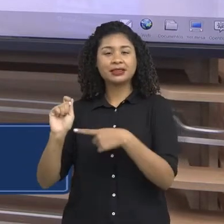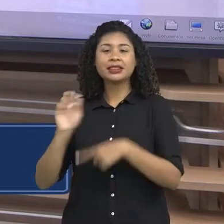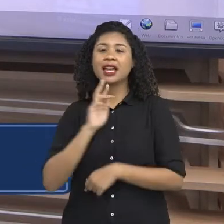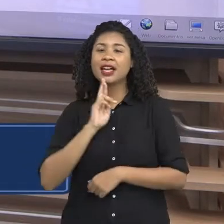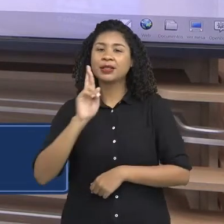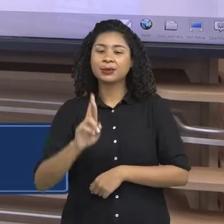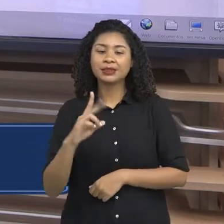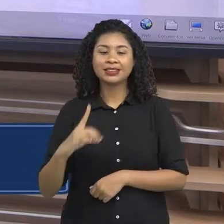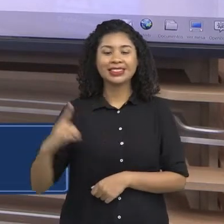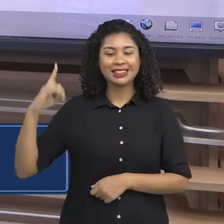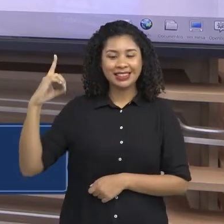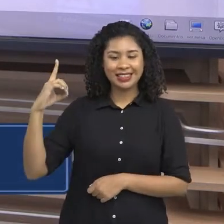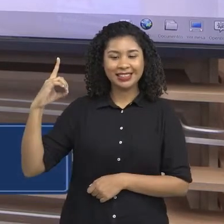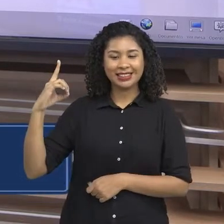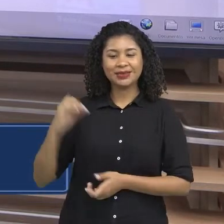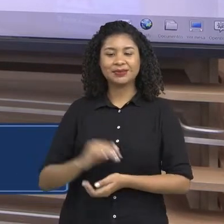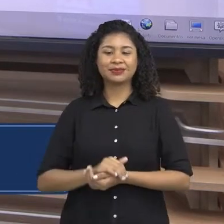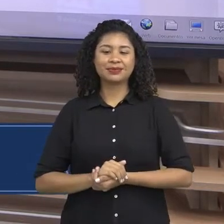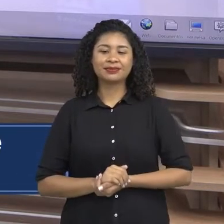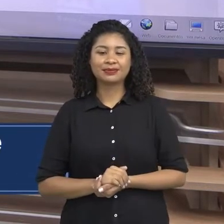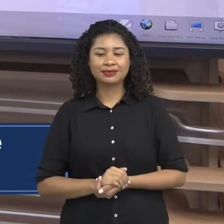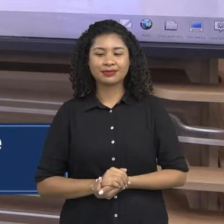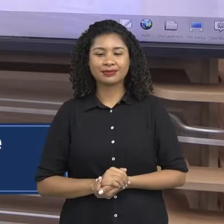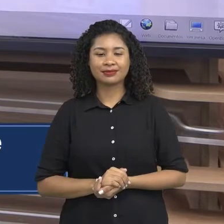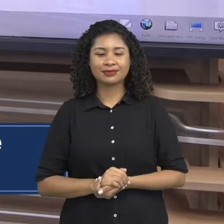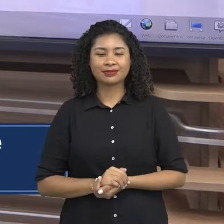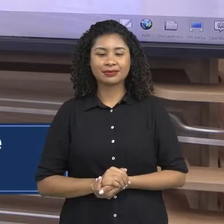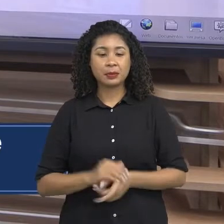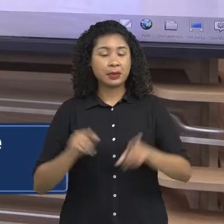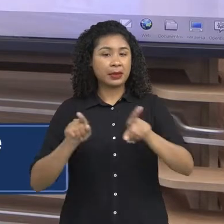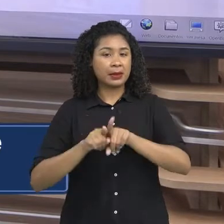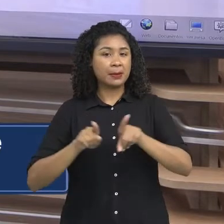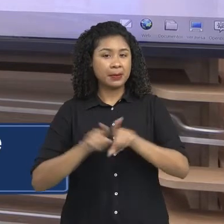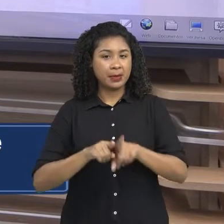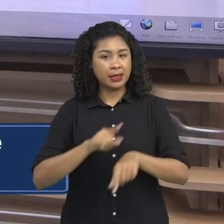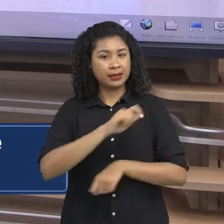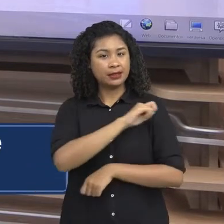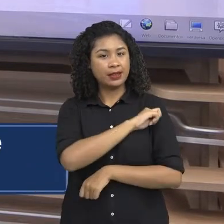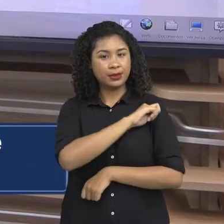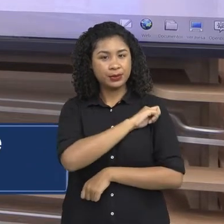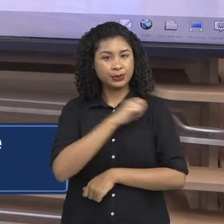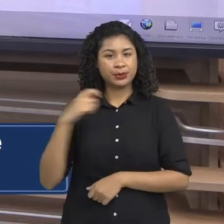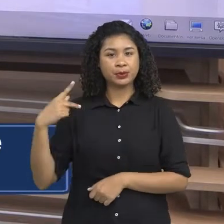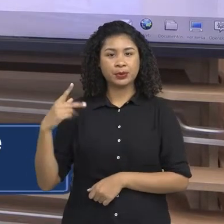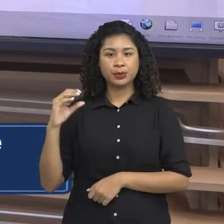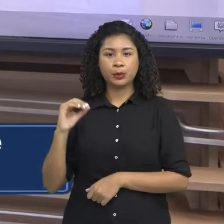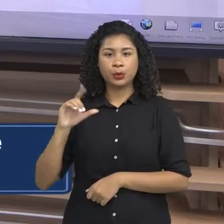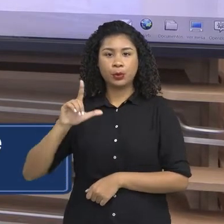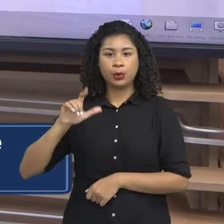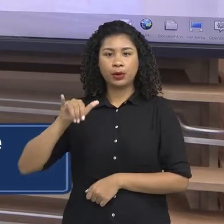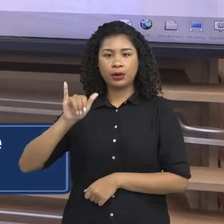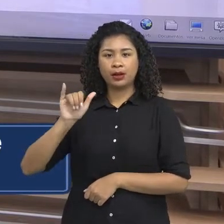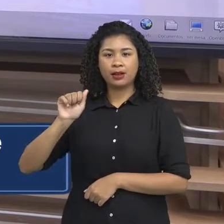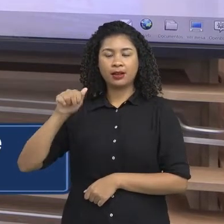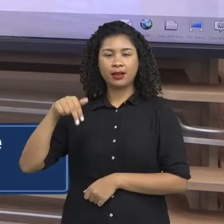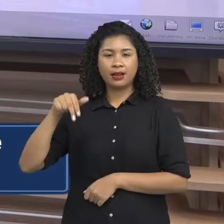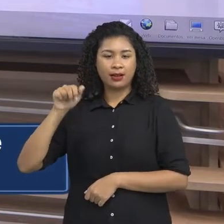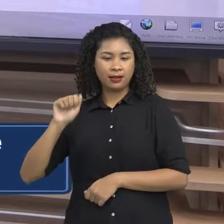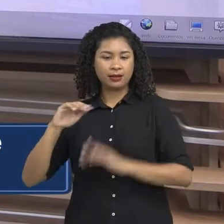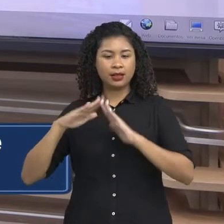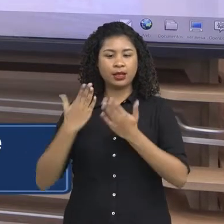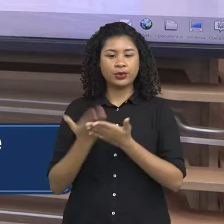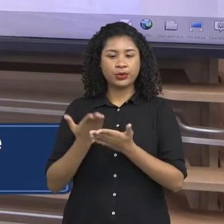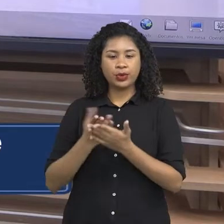D, hormônio antidiurético. Temos a participação também da Poliana, da Escola